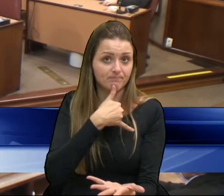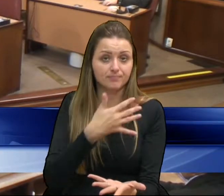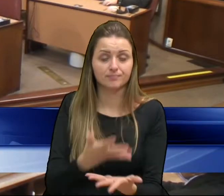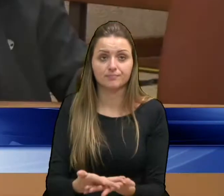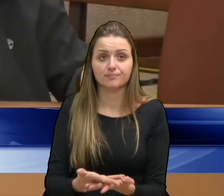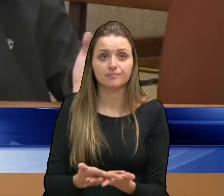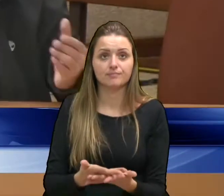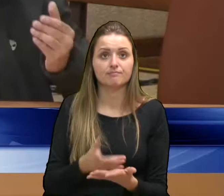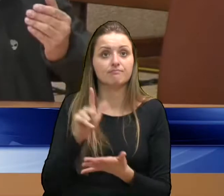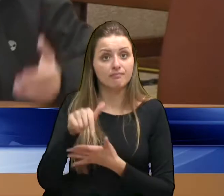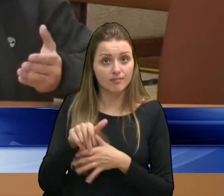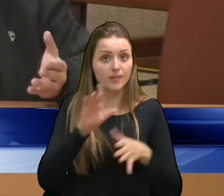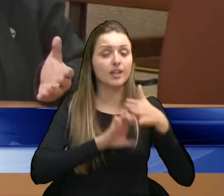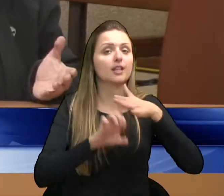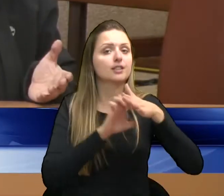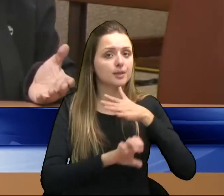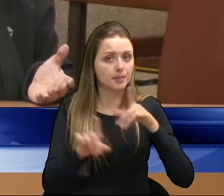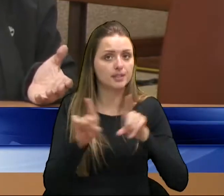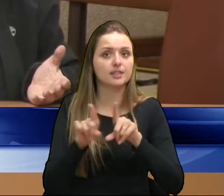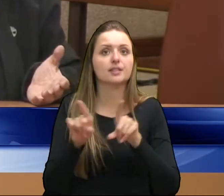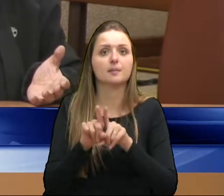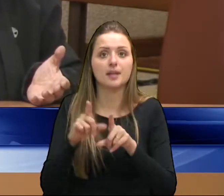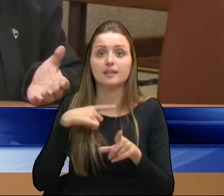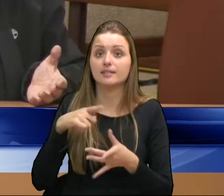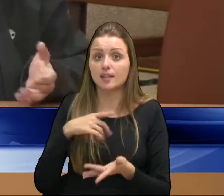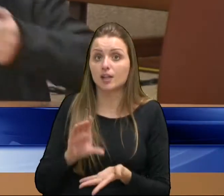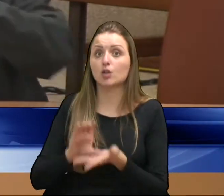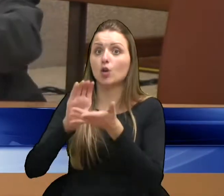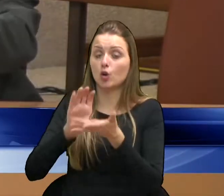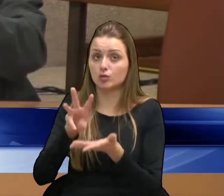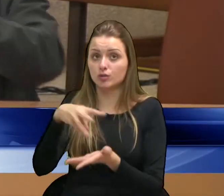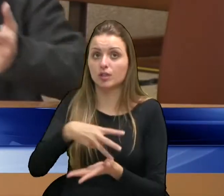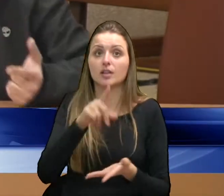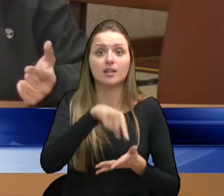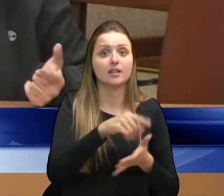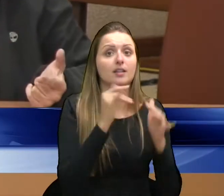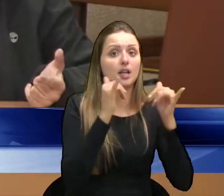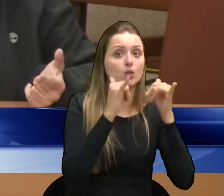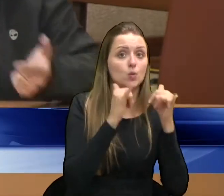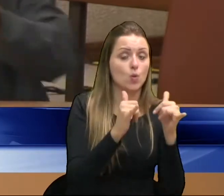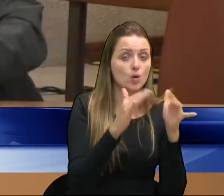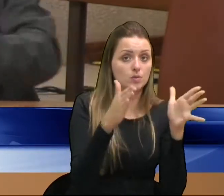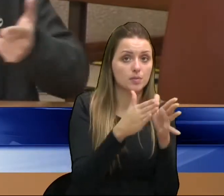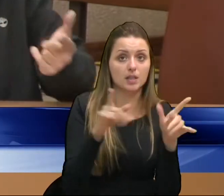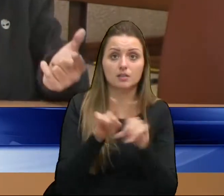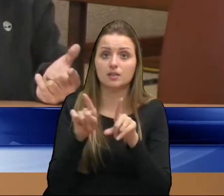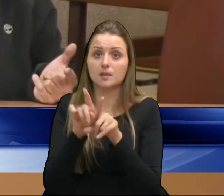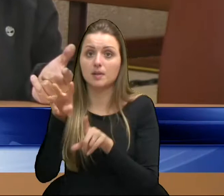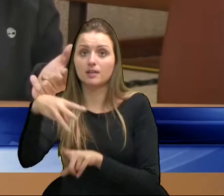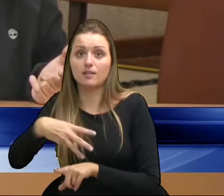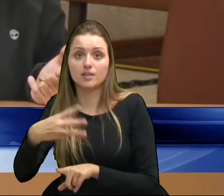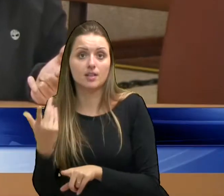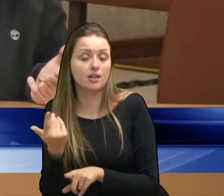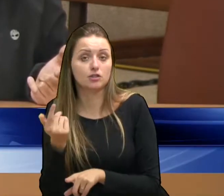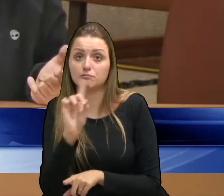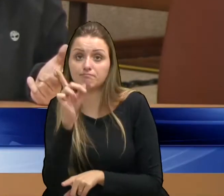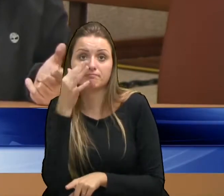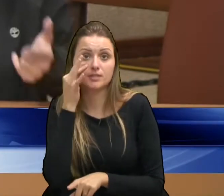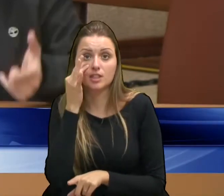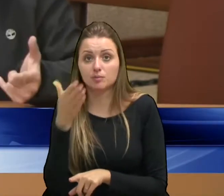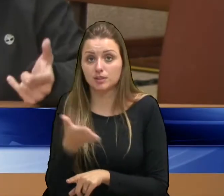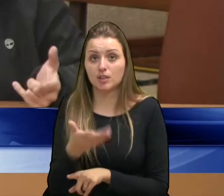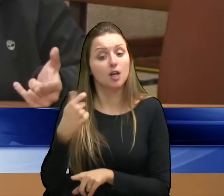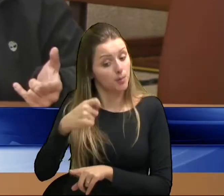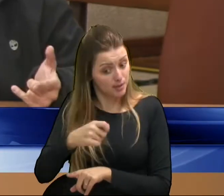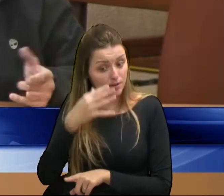E os concessionários também têm um conselheiro, que é do Táxi Lotação e da Visat. Tinha que estar presente aqui, né? Tinha que